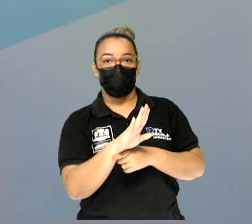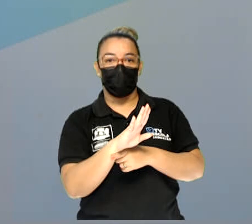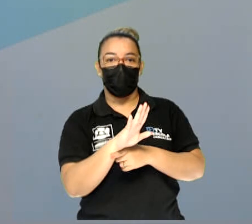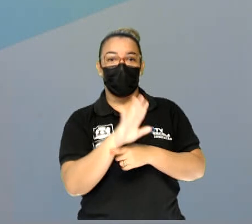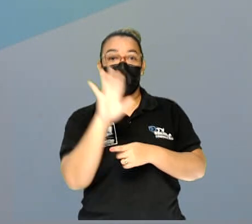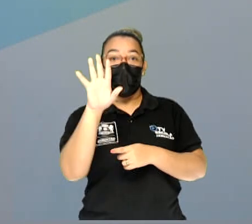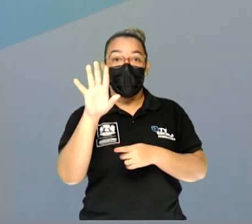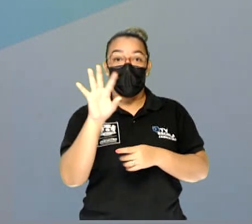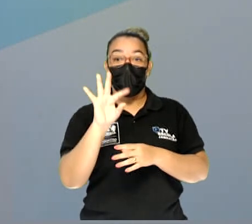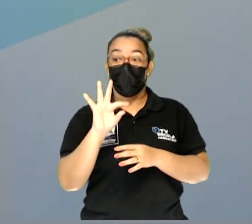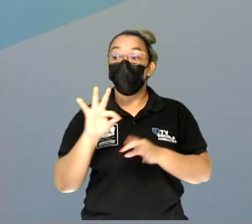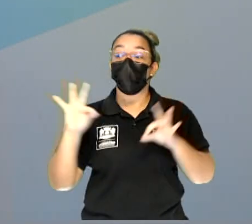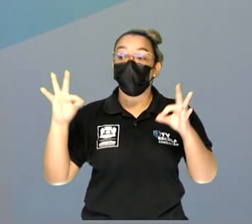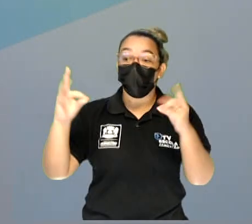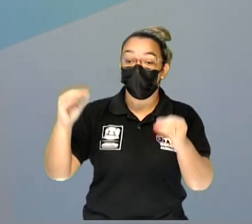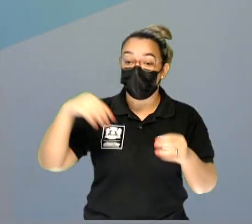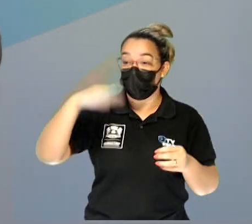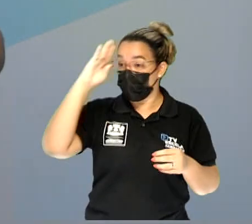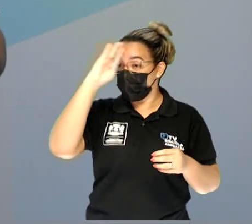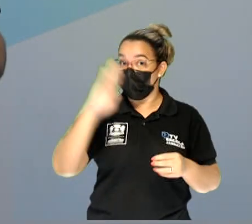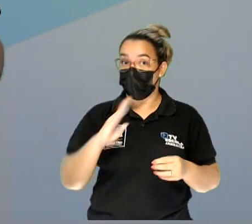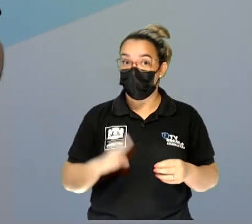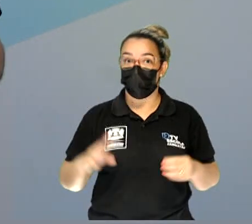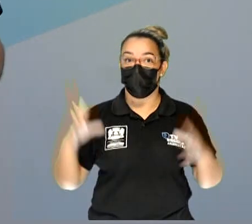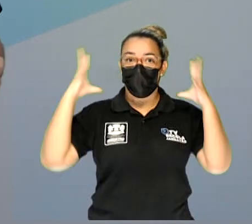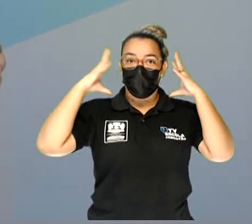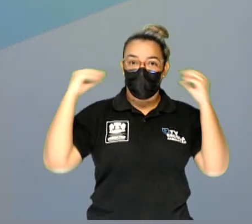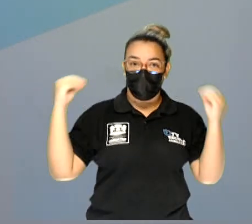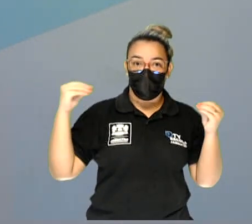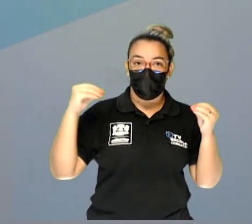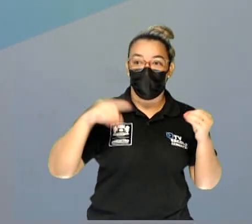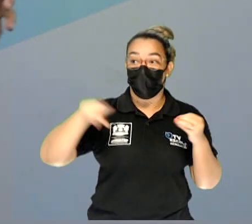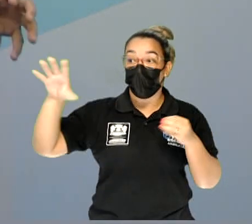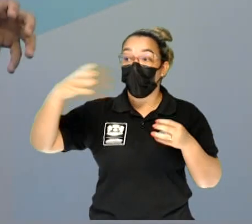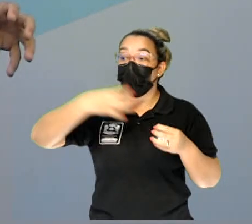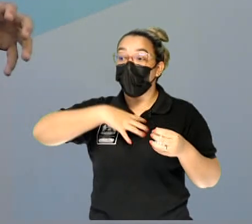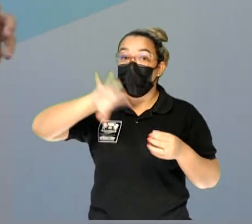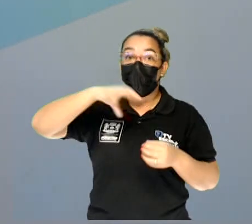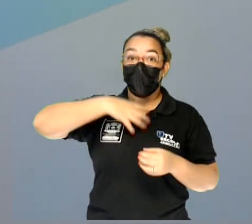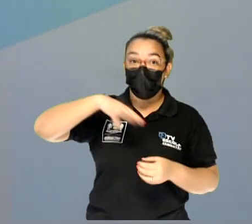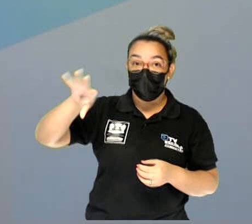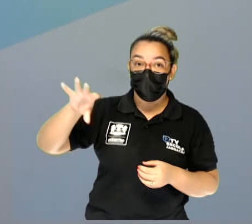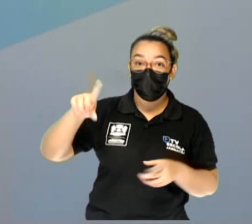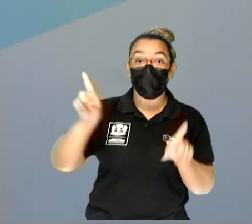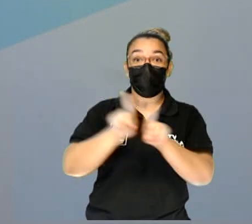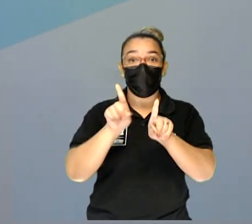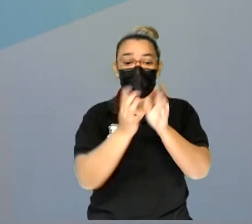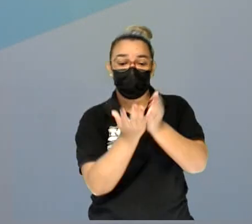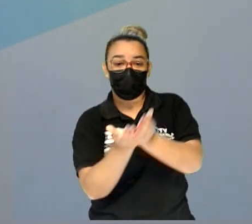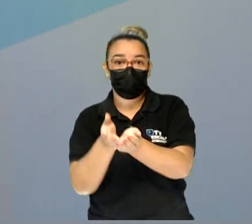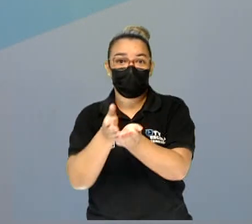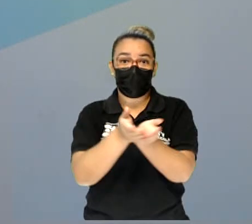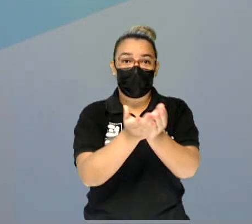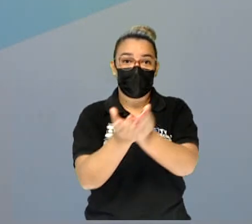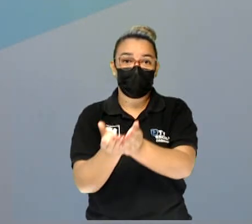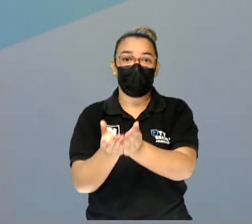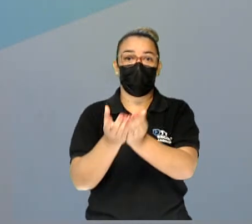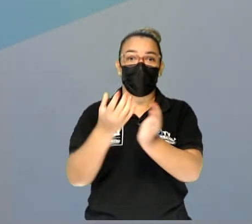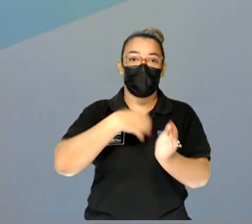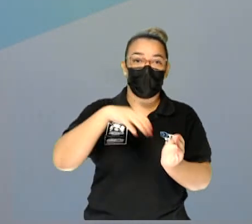domínio português enviava para Bahia suprimentos e da Bahia vinham navios carregando